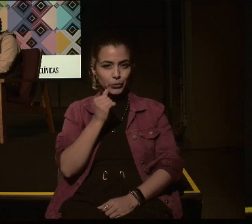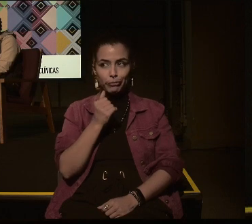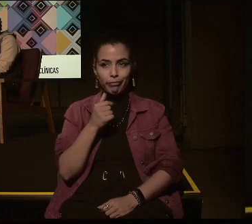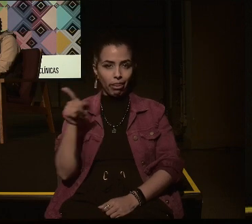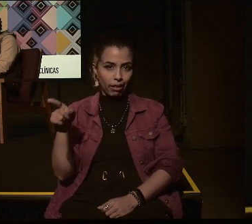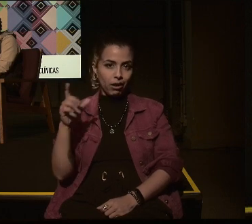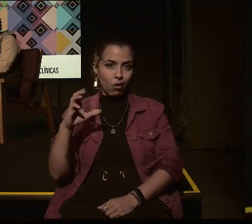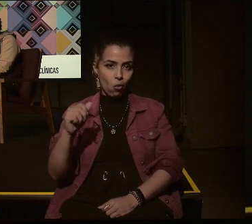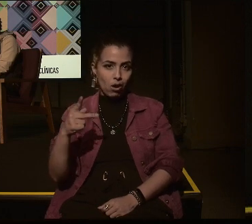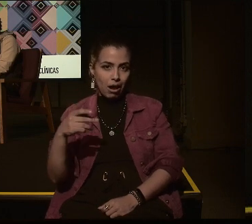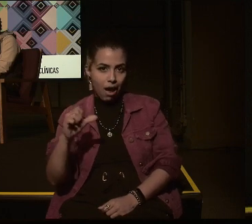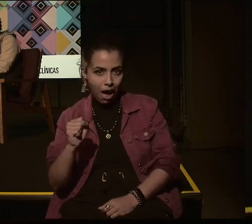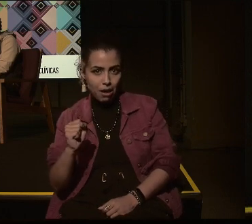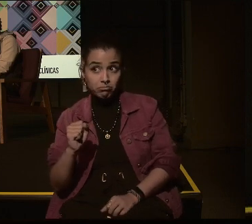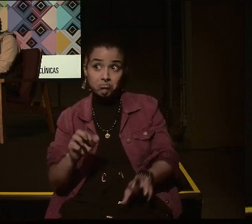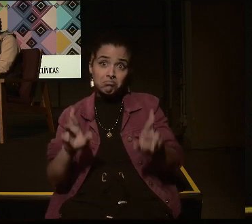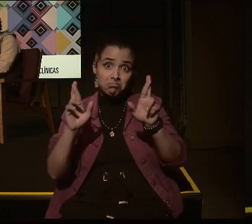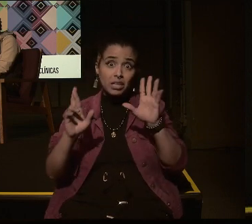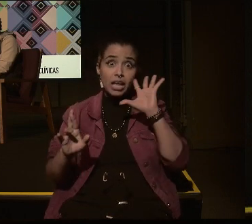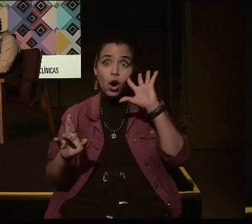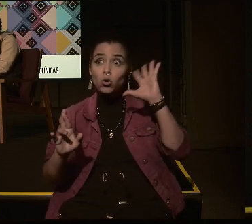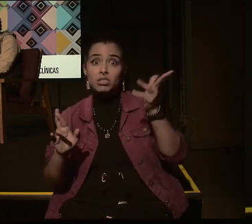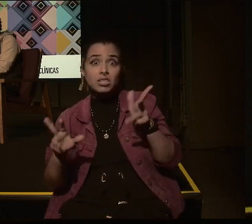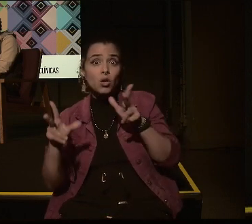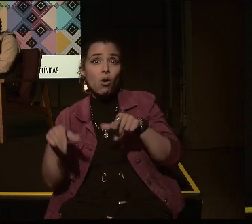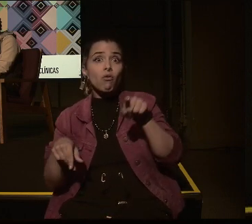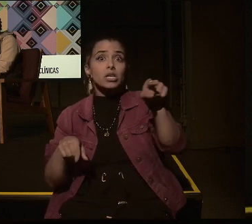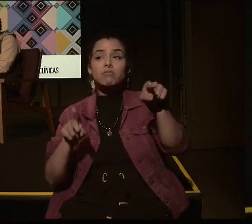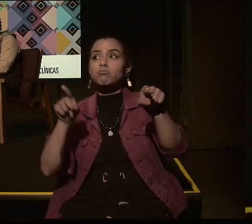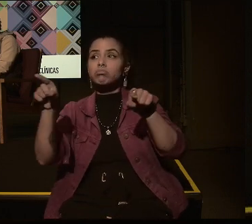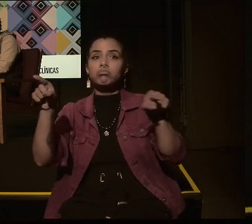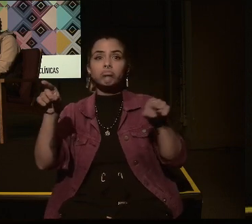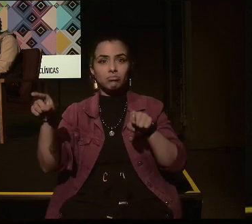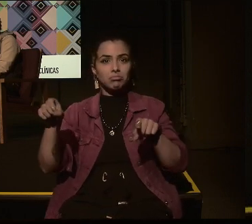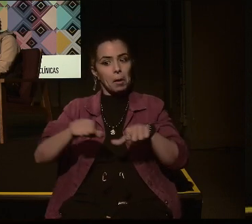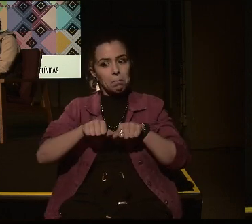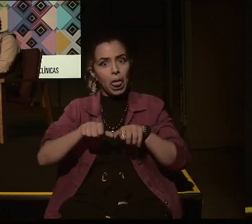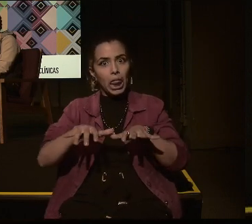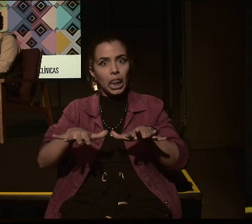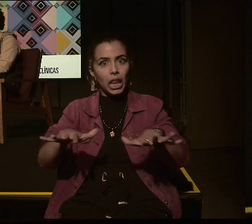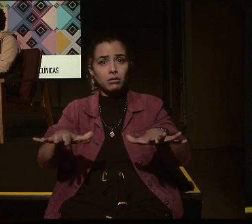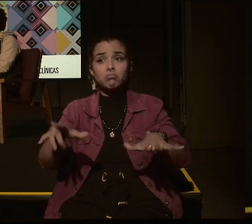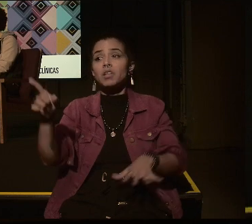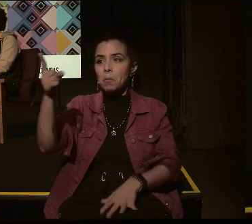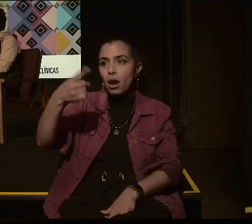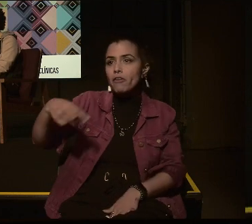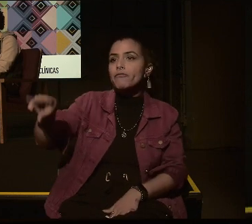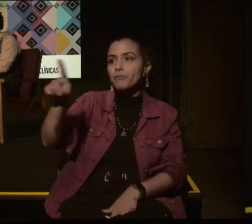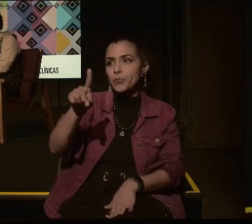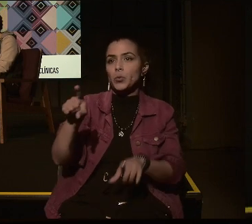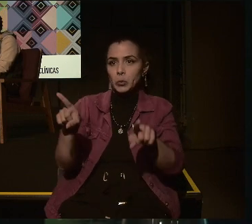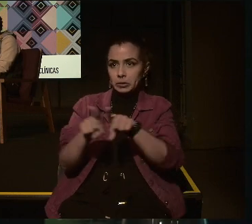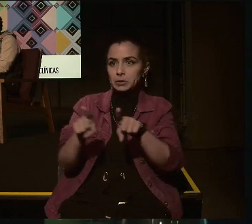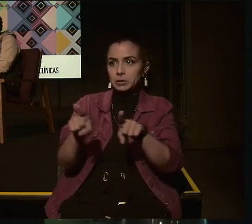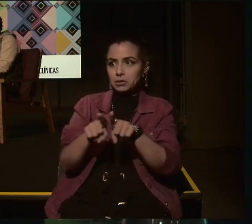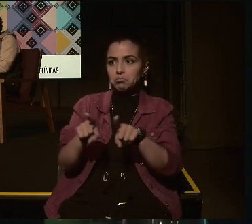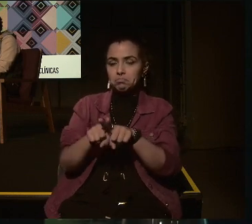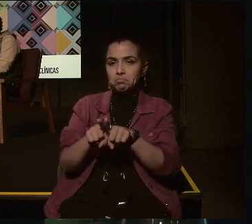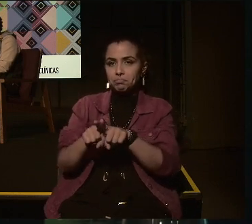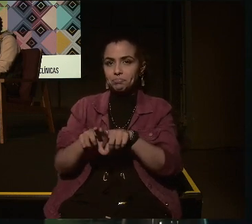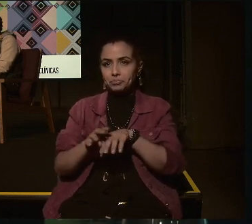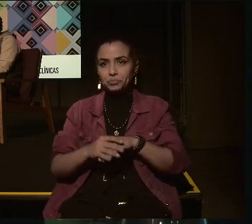que ele tenha acontecido aqui, eu espero mesmo que ele tenha acontecido aqui para muitas de vocês.